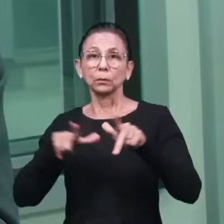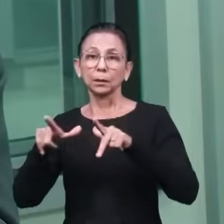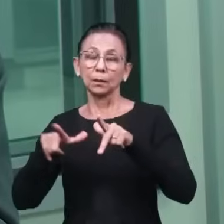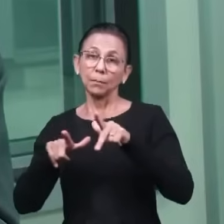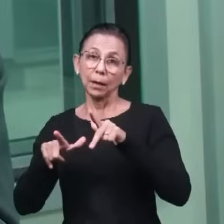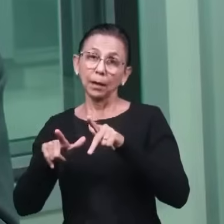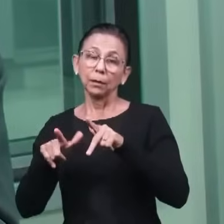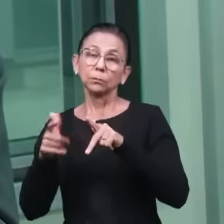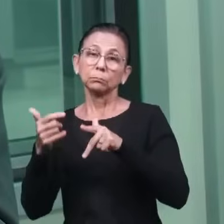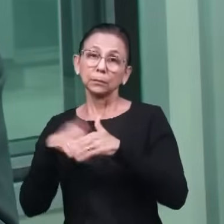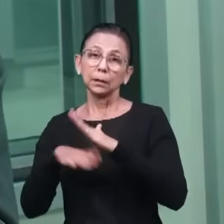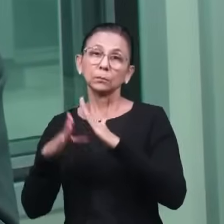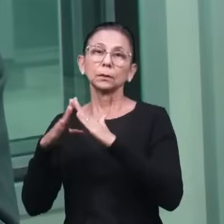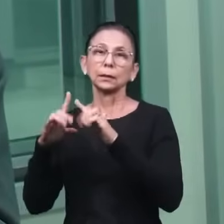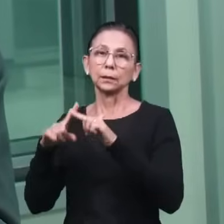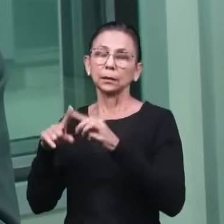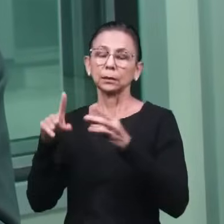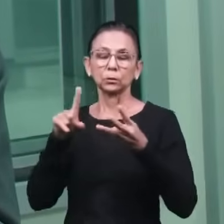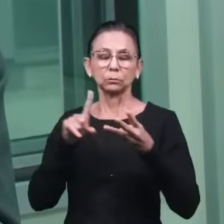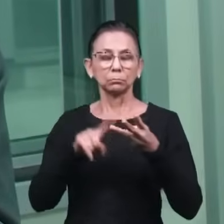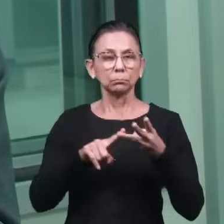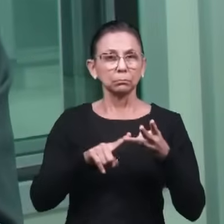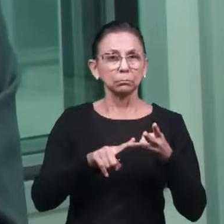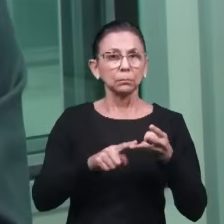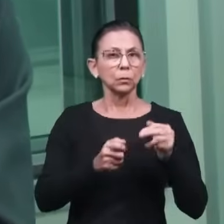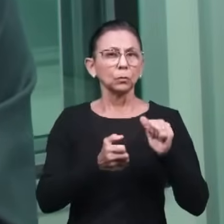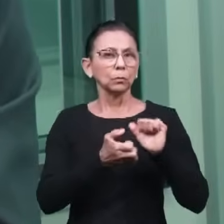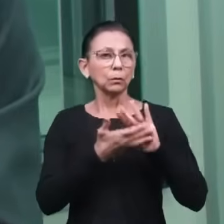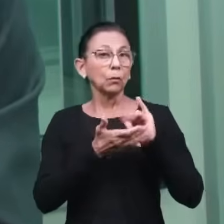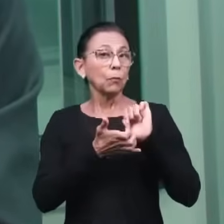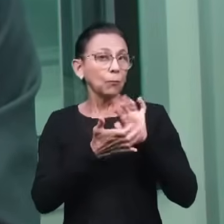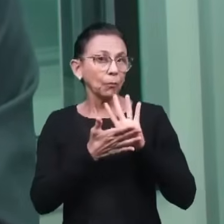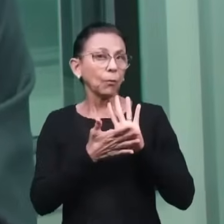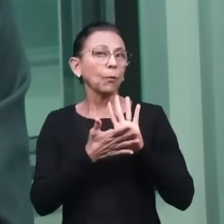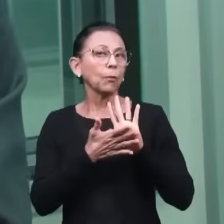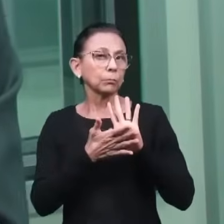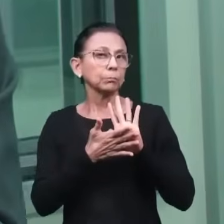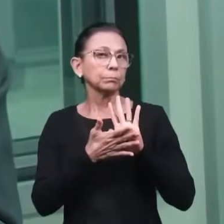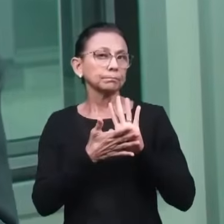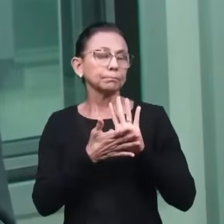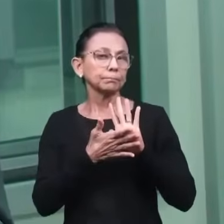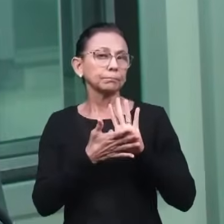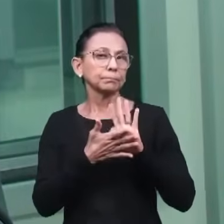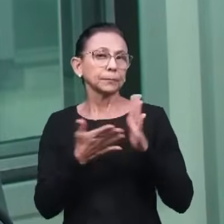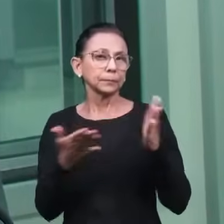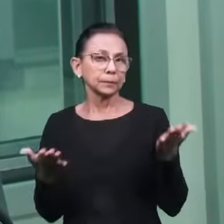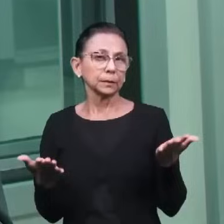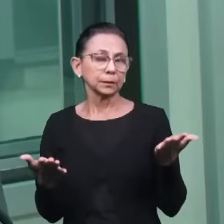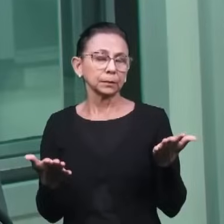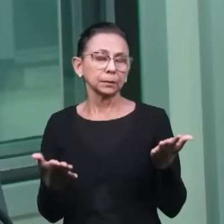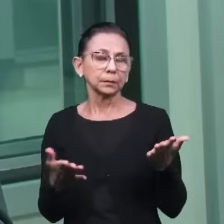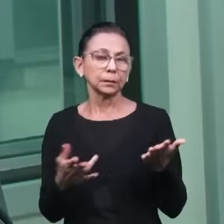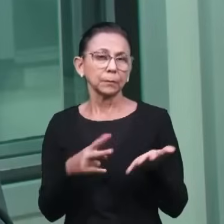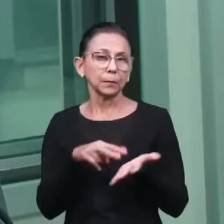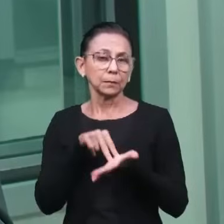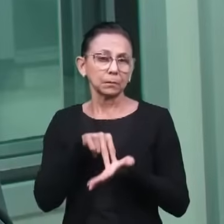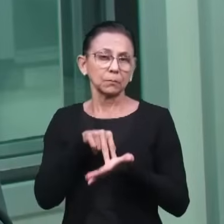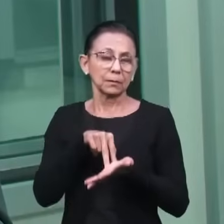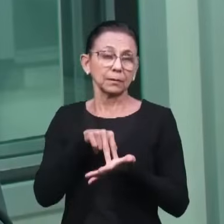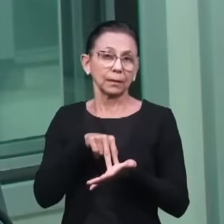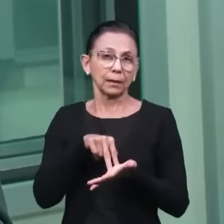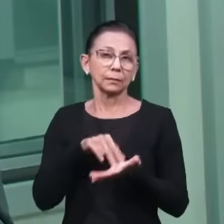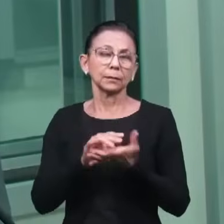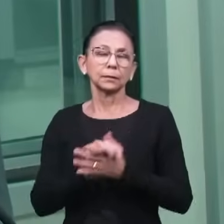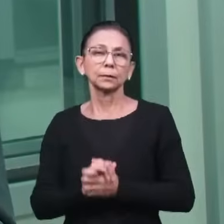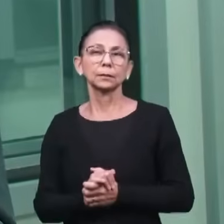a outra é o grupo de louvor. O louvor é uma das pernas, é uma das pernas que sustentam uma igreja, um